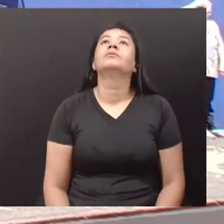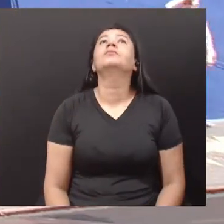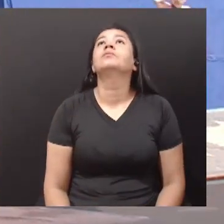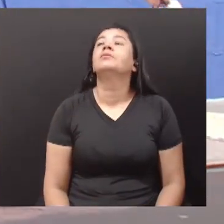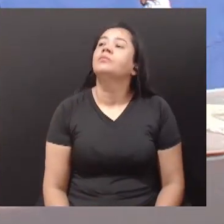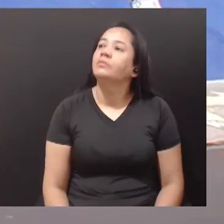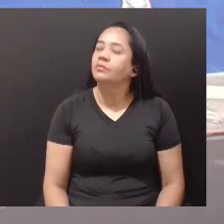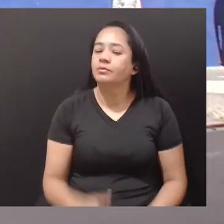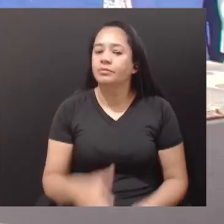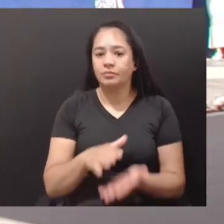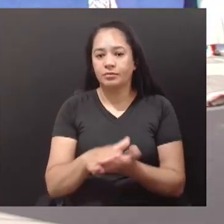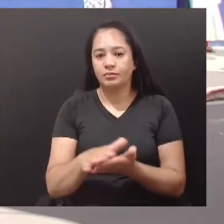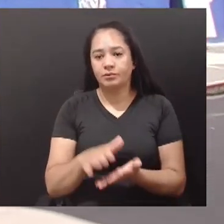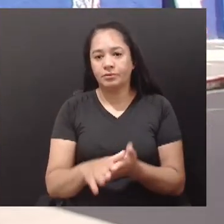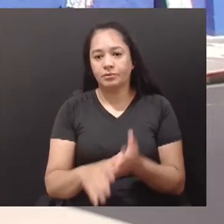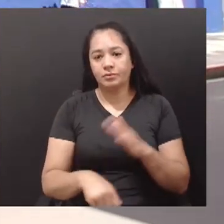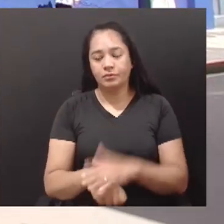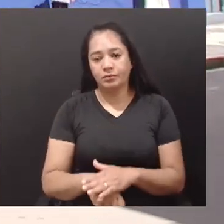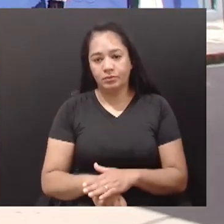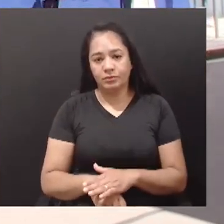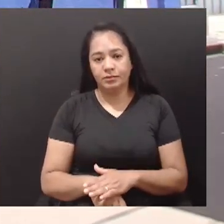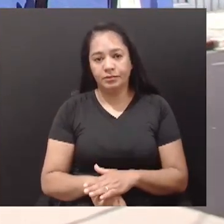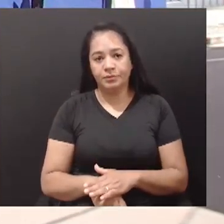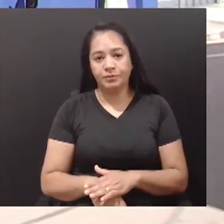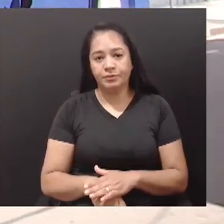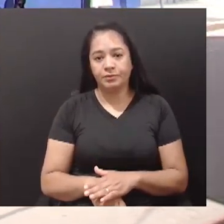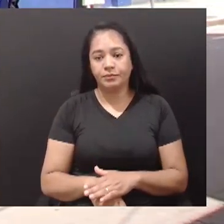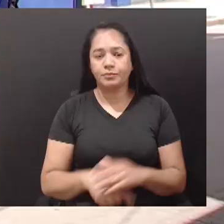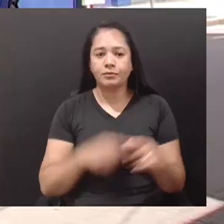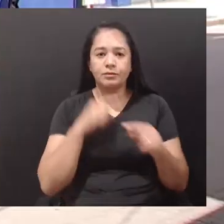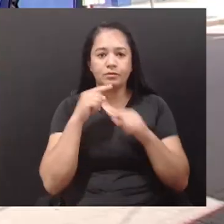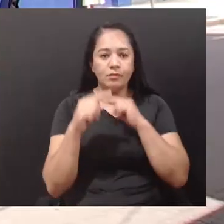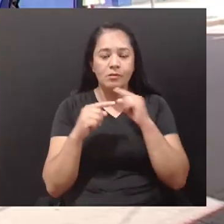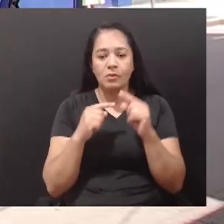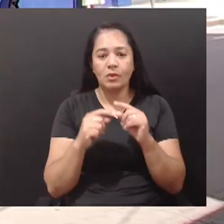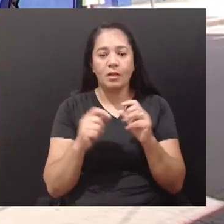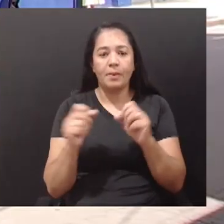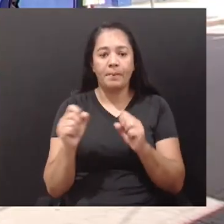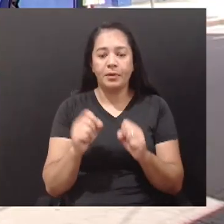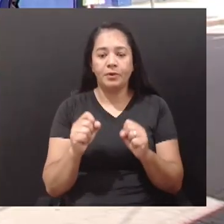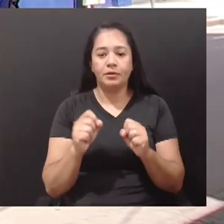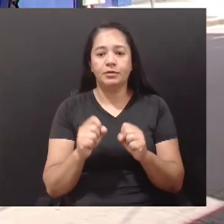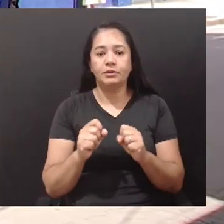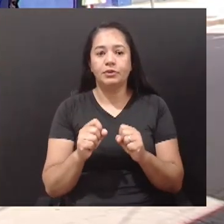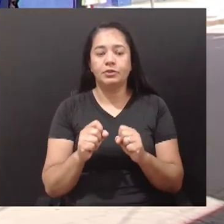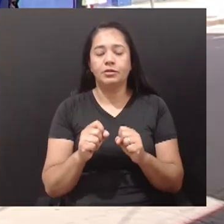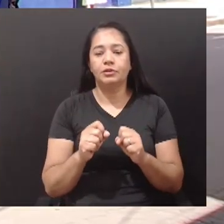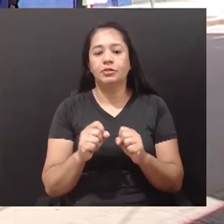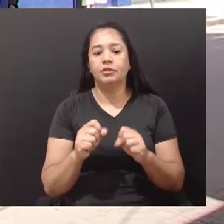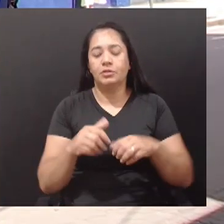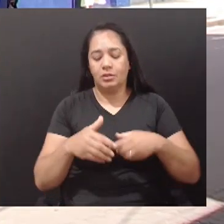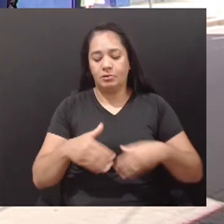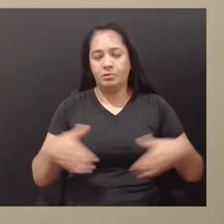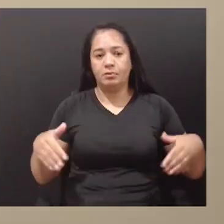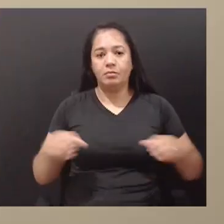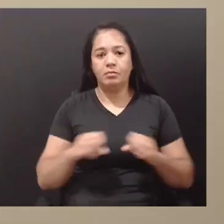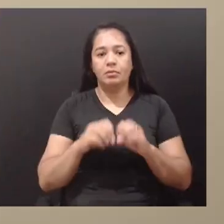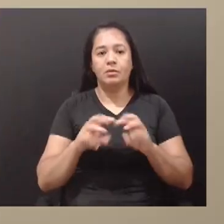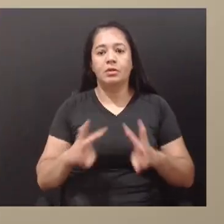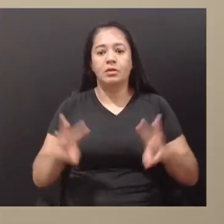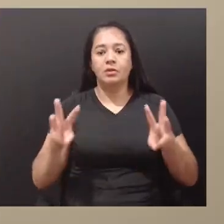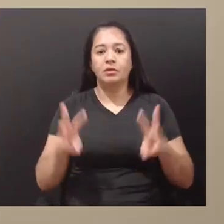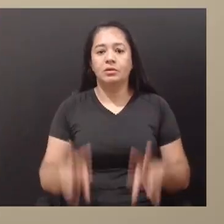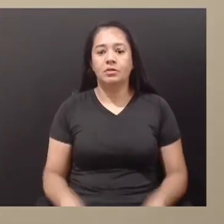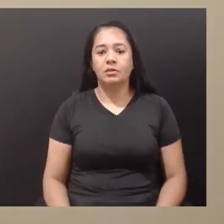Bilhete Único é feita pela Transurc. Dúvidas podem ser esclarecidas pelo site transurc.com.br. Ela